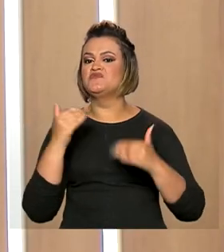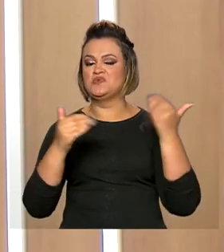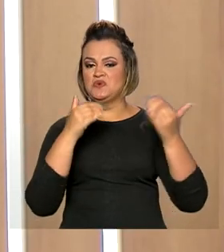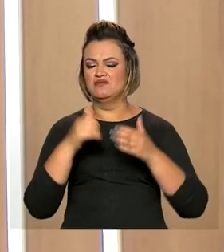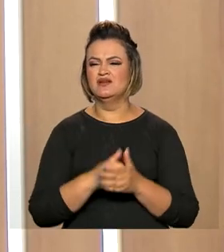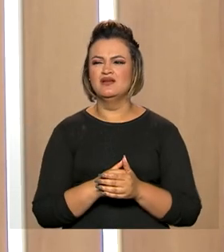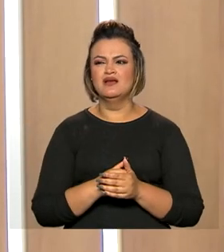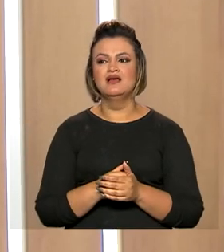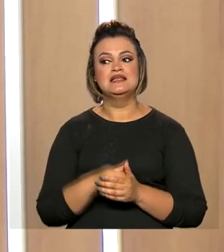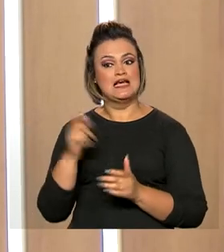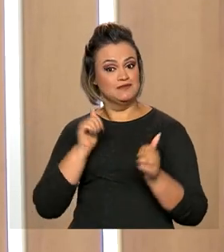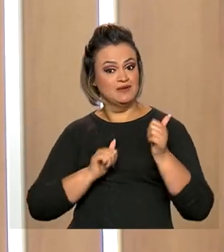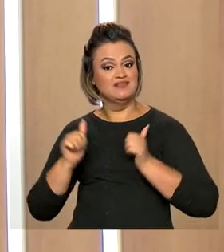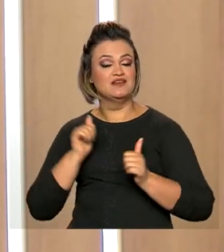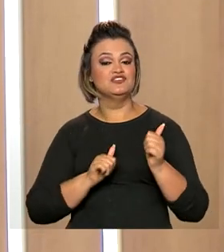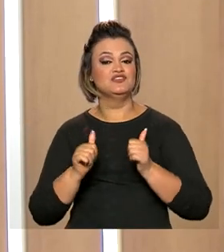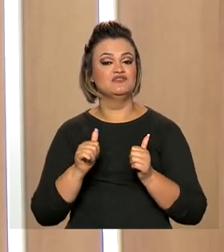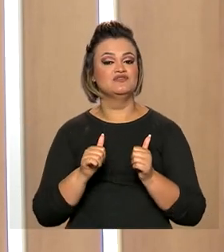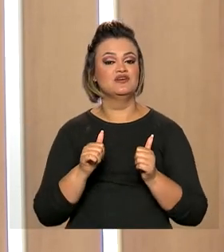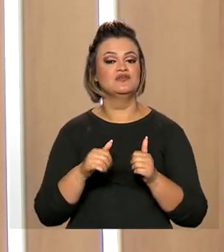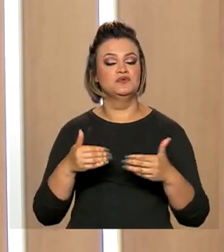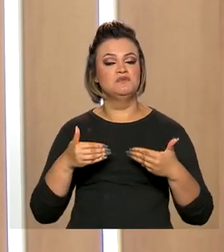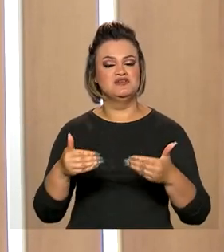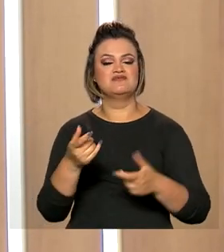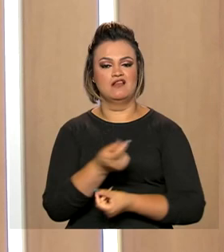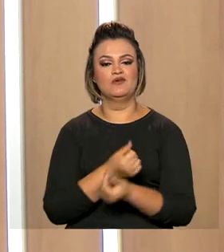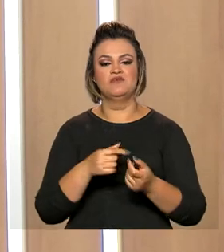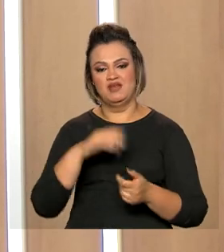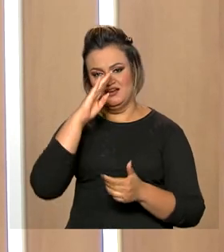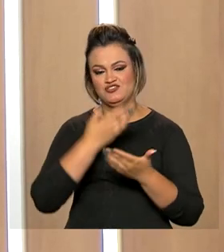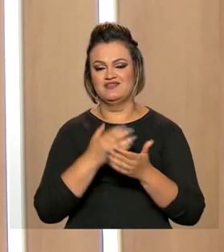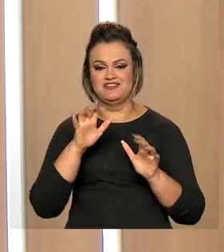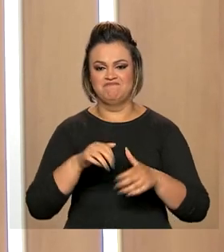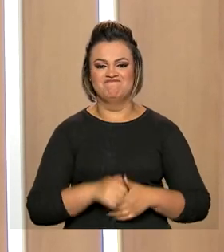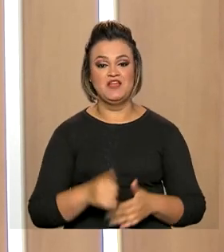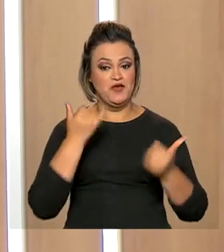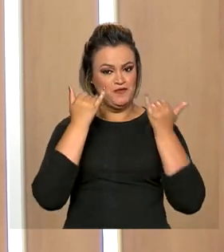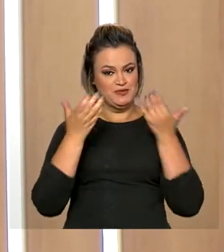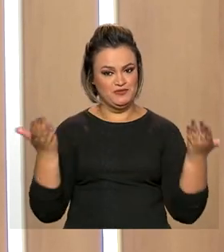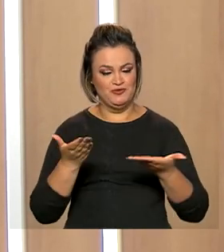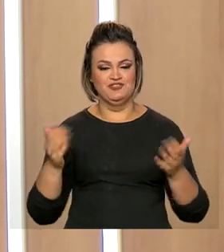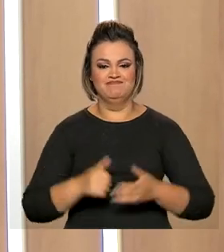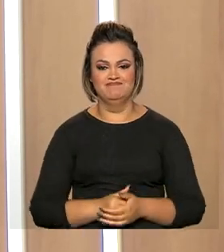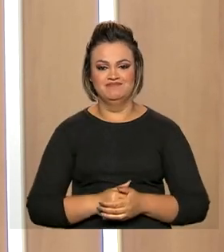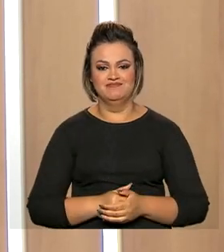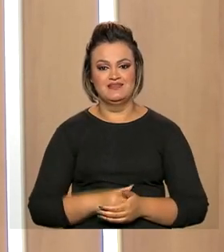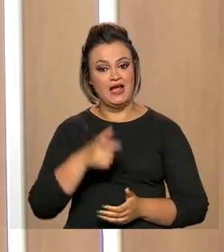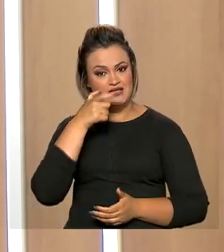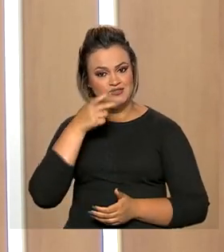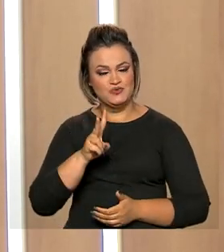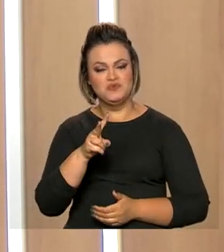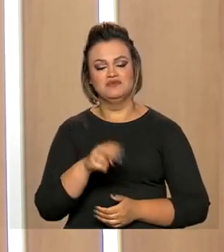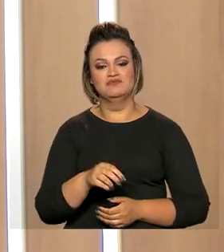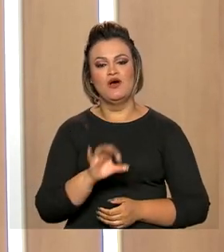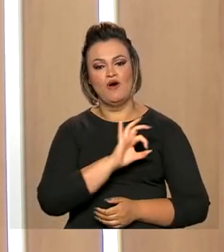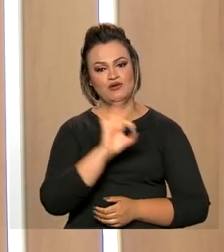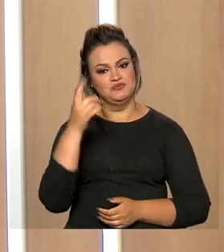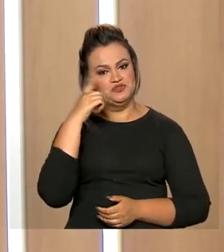aproximando das expectativas do Ministério da Economia. Essa informação que nós temos para você hoje, continue conosco e tenha um ótimo dia.